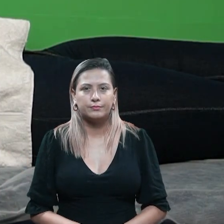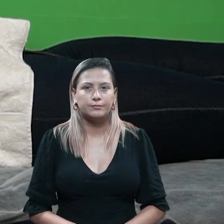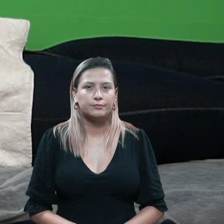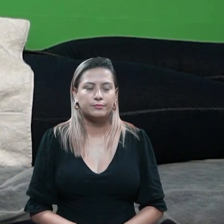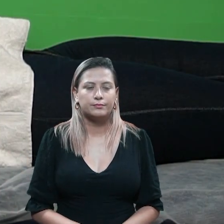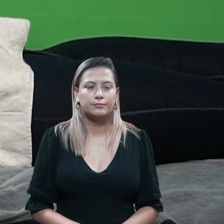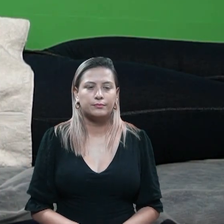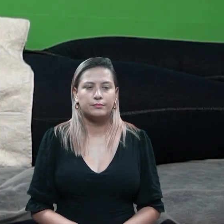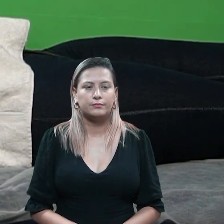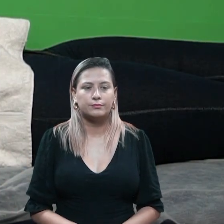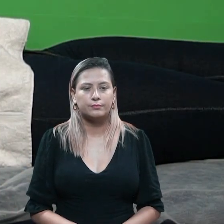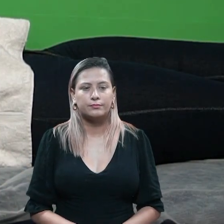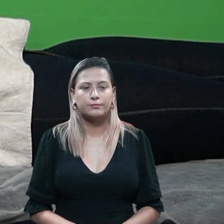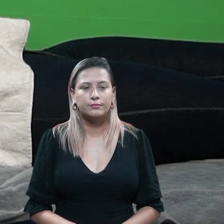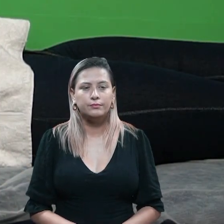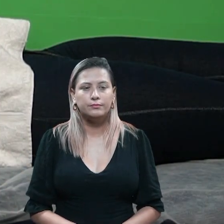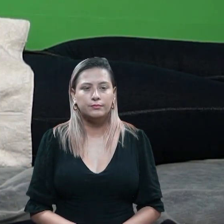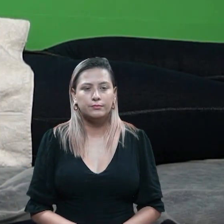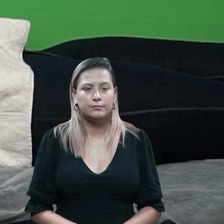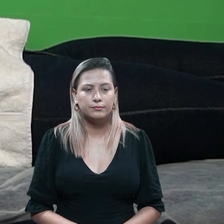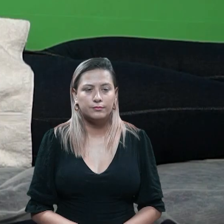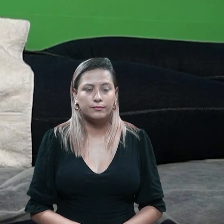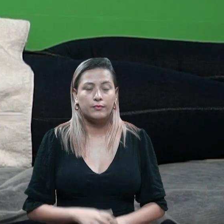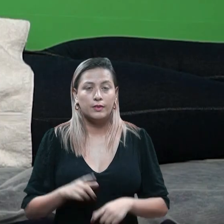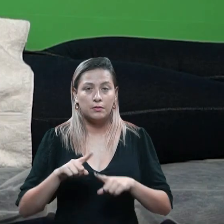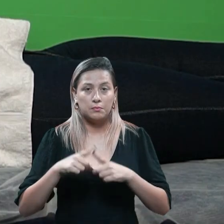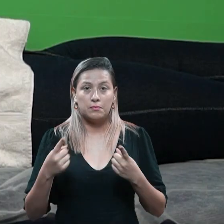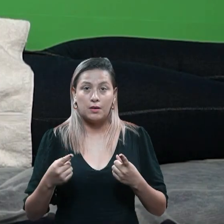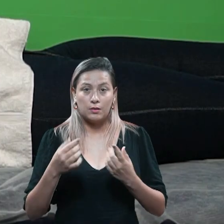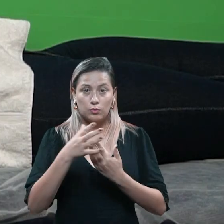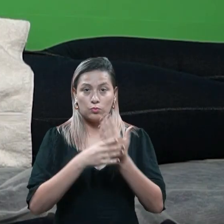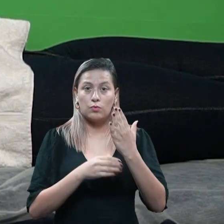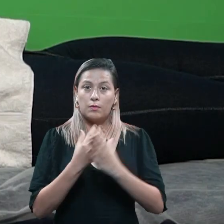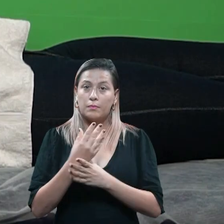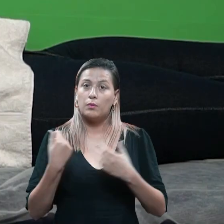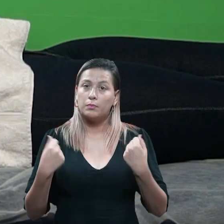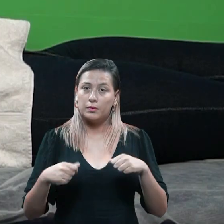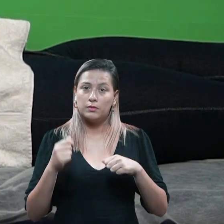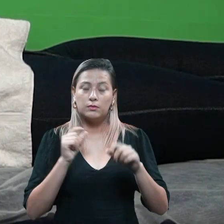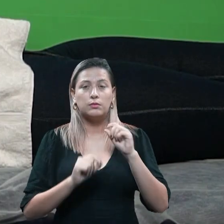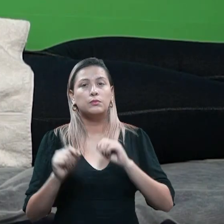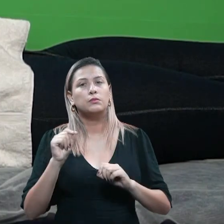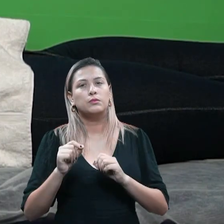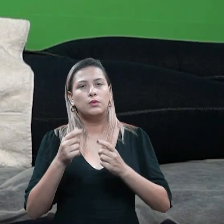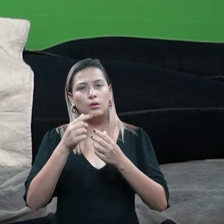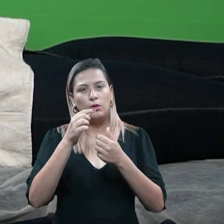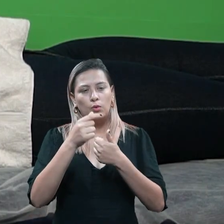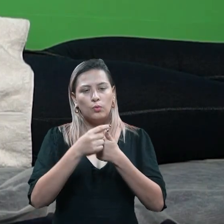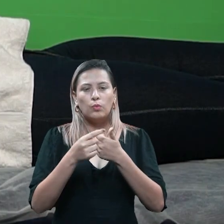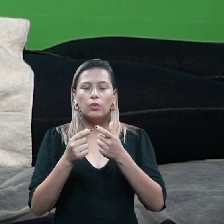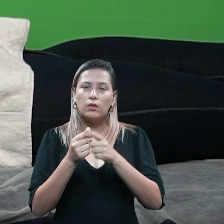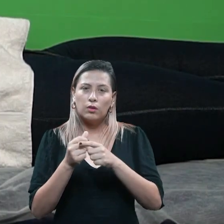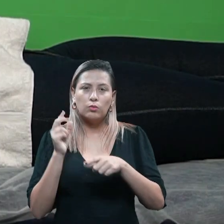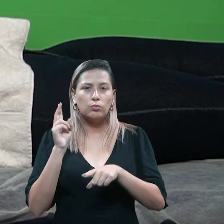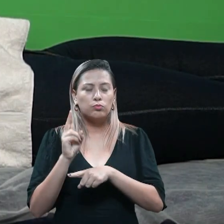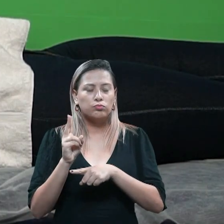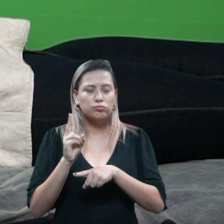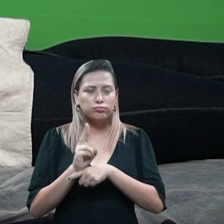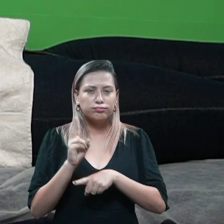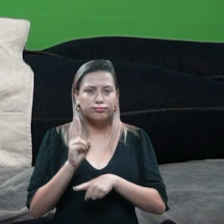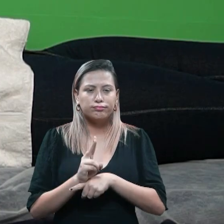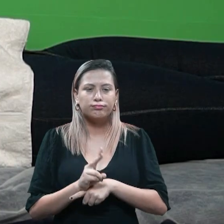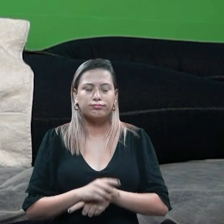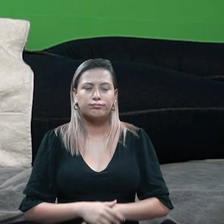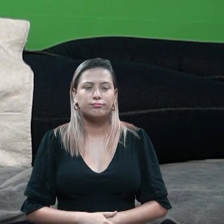instrumento para isso. Mas se for com as mãos, você vai ter que proteger os dedos, certo? Para evitar que a pele fique manchada. Então, a